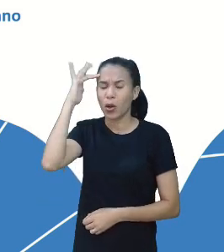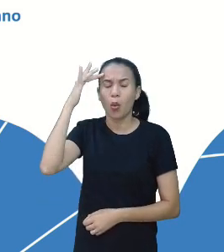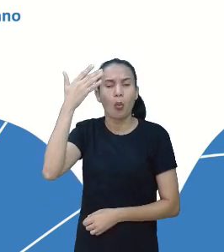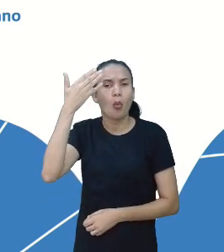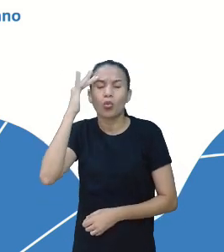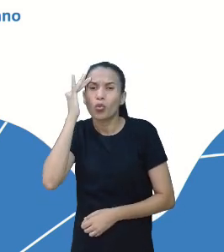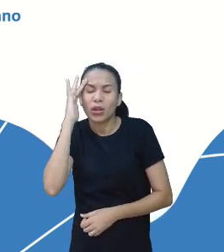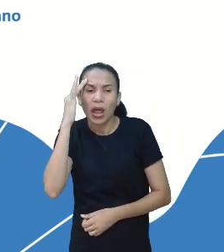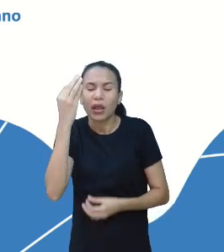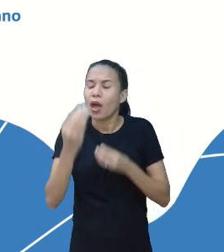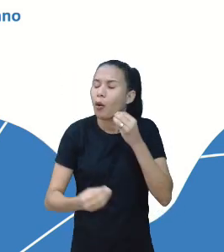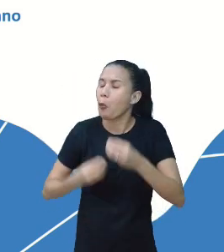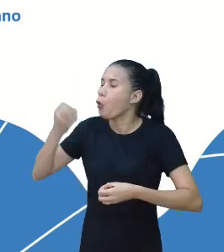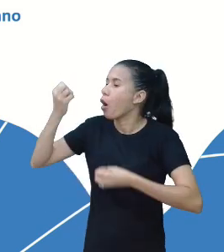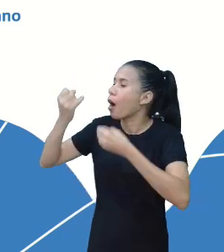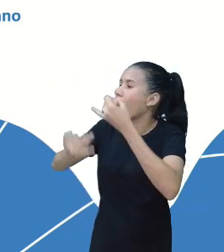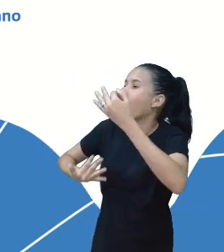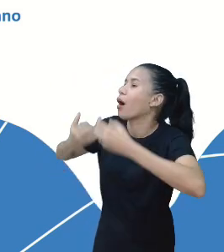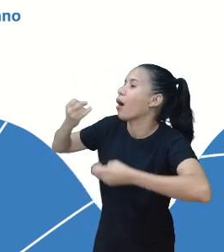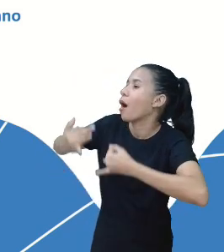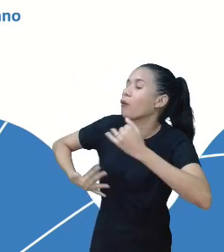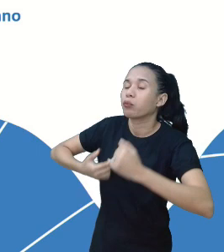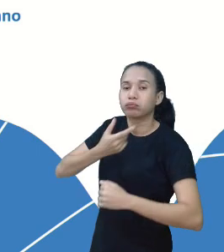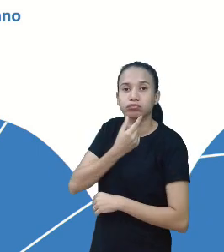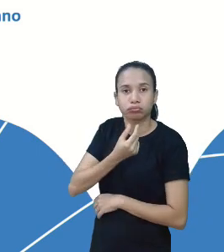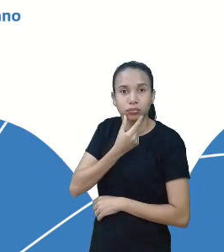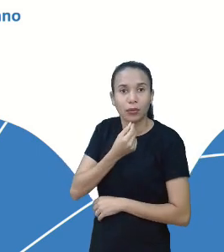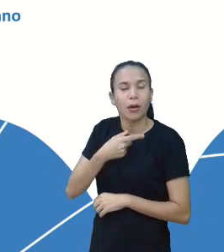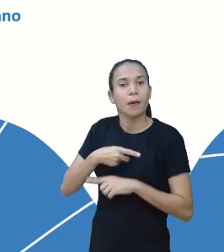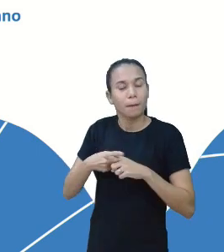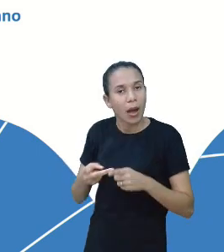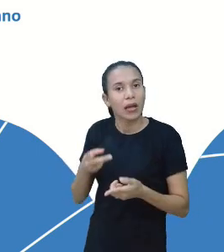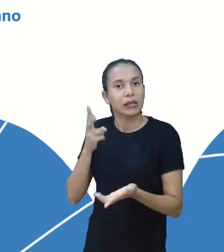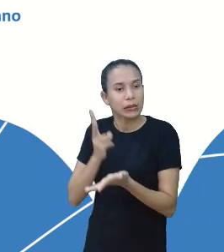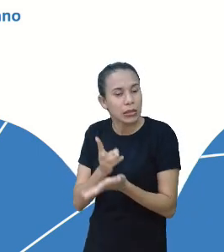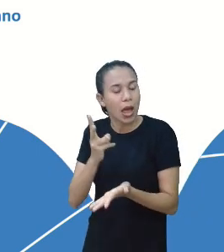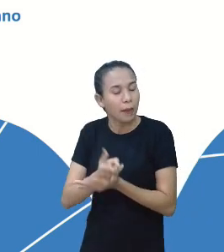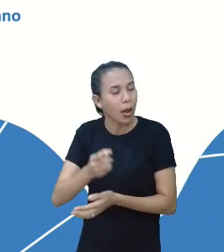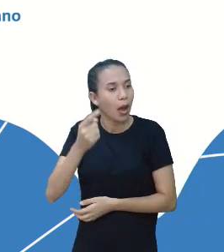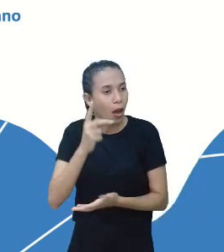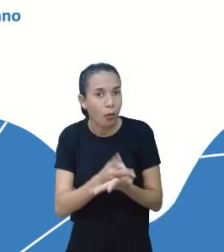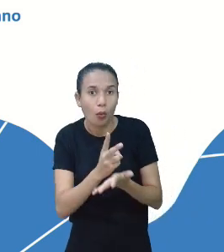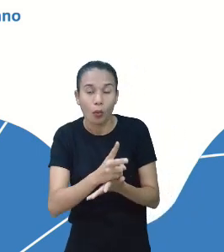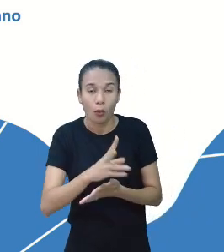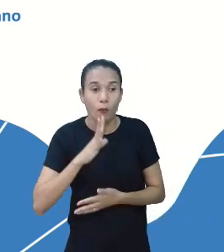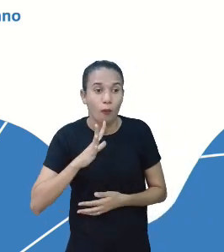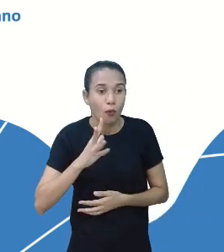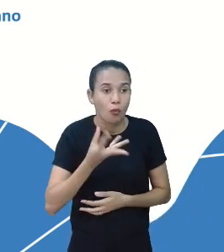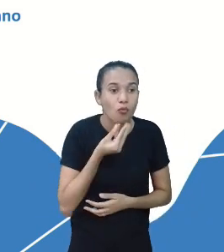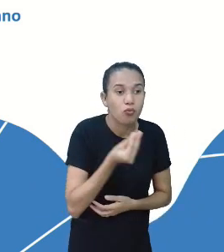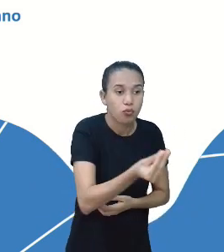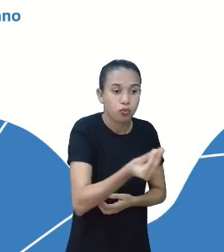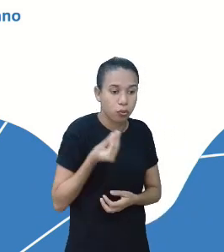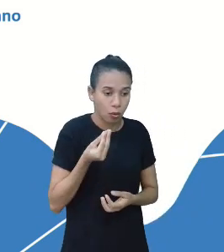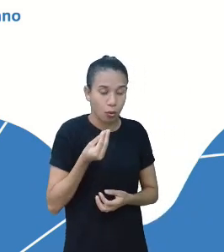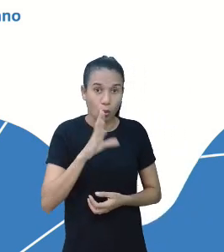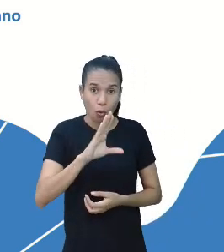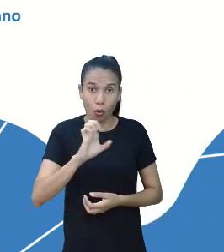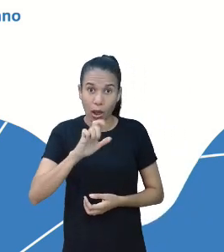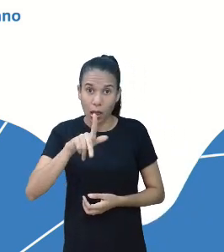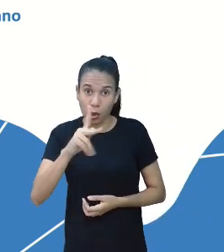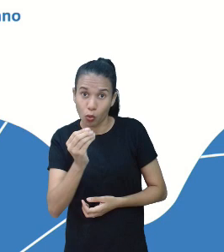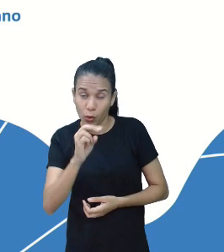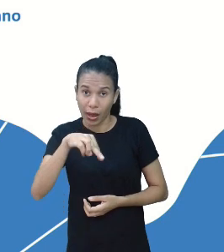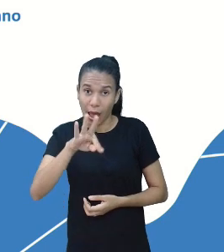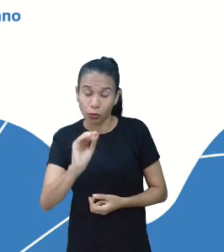as explanações do mestre, mas insistiam, iam em frente, tomavam conhecimento de Coelho Neto,